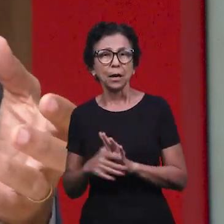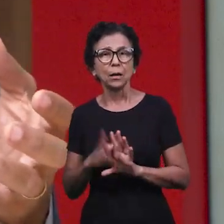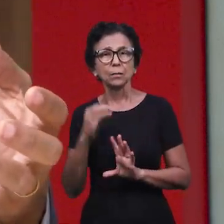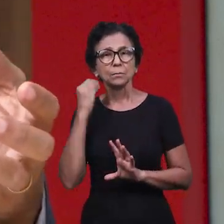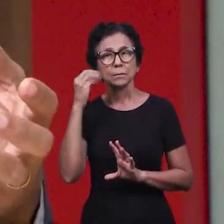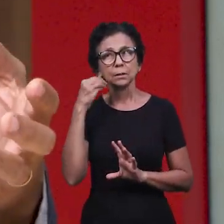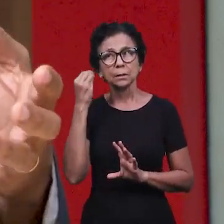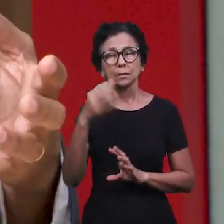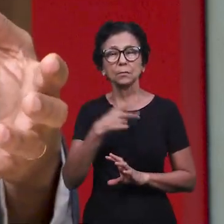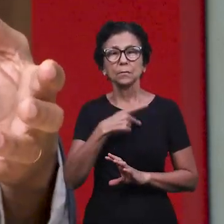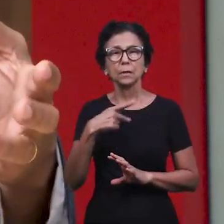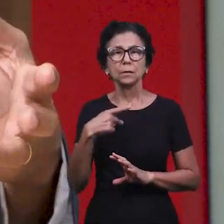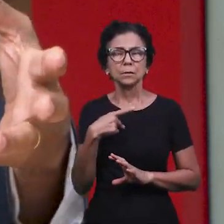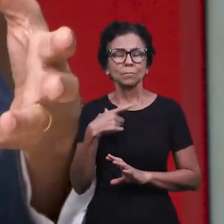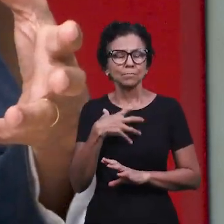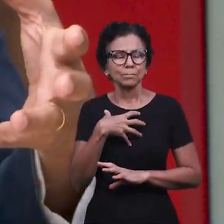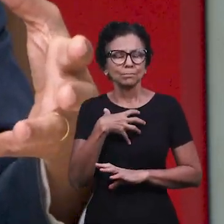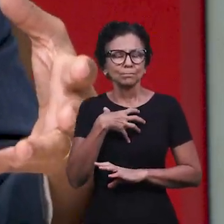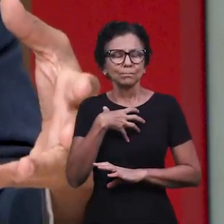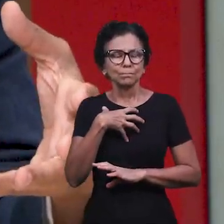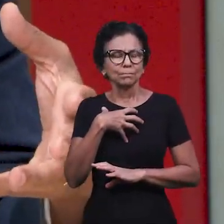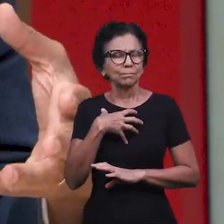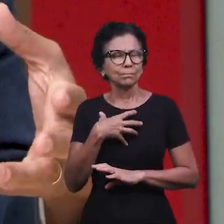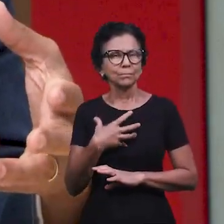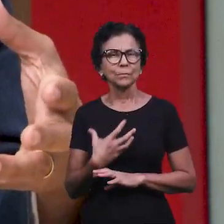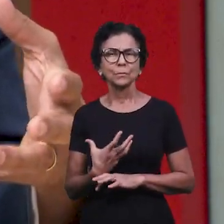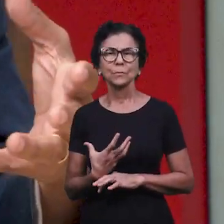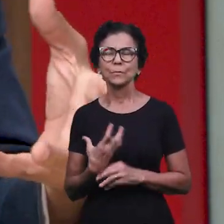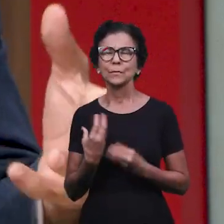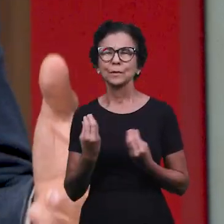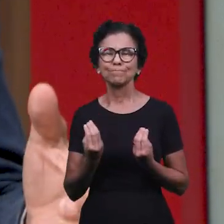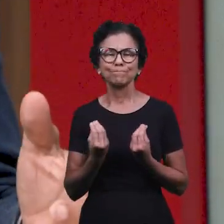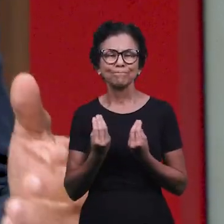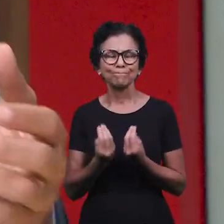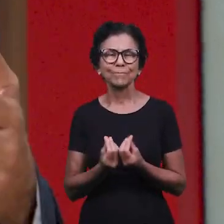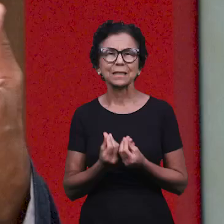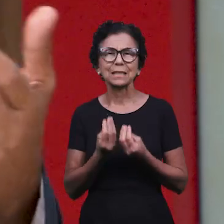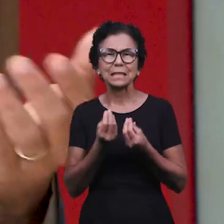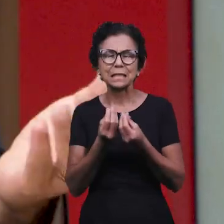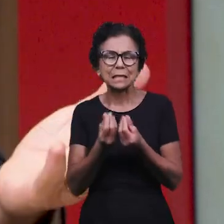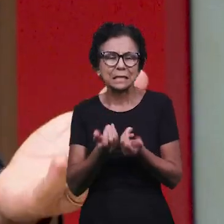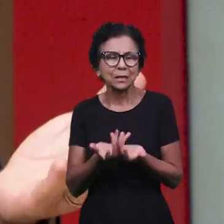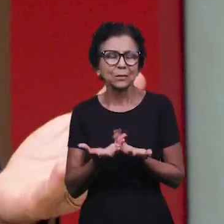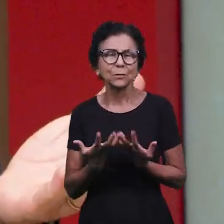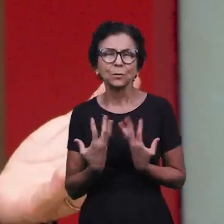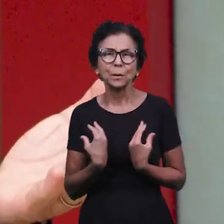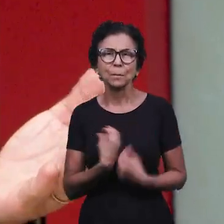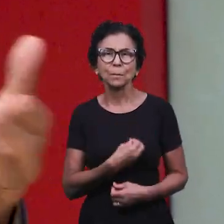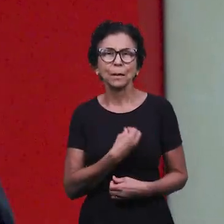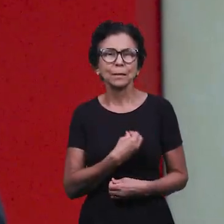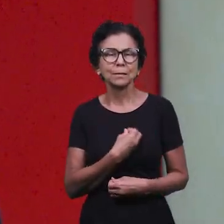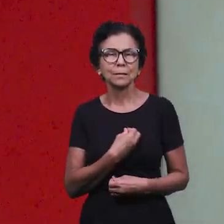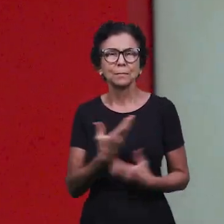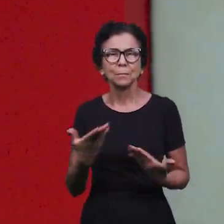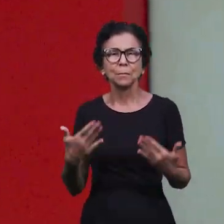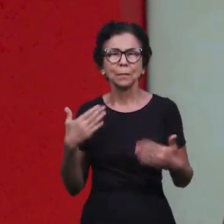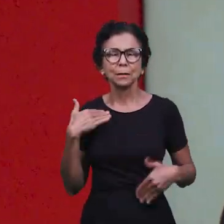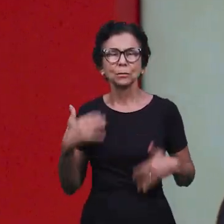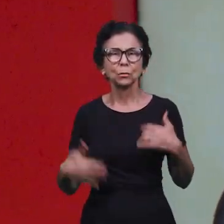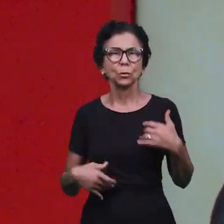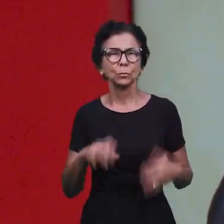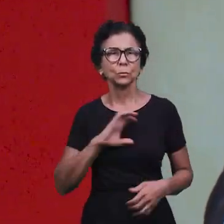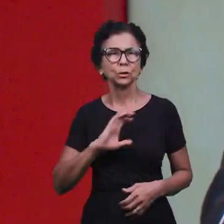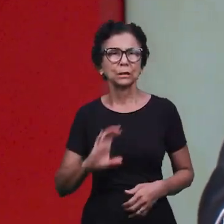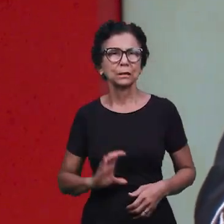quebrantados por estar fazendo parte desta unidade. E até o texto que o pastor Gedeu te leu, né, que é João 17, 23, que